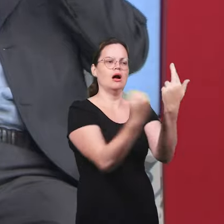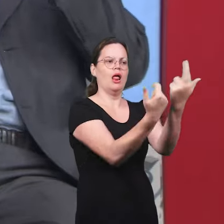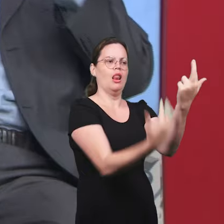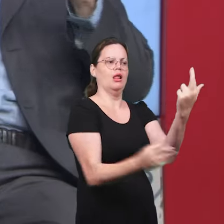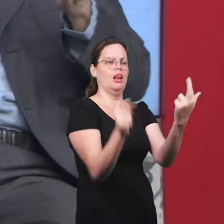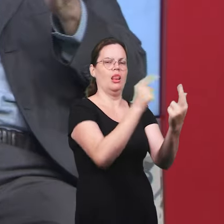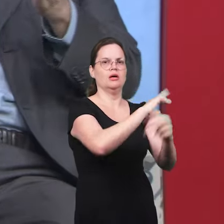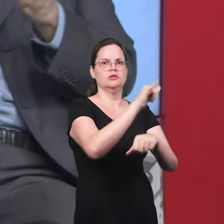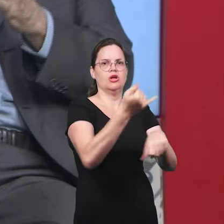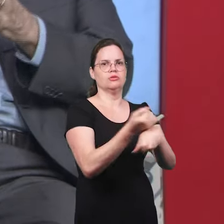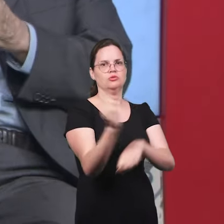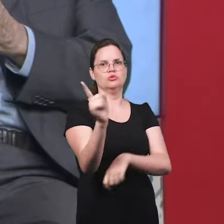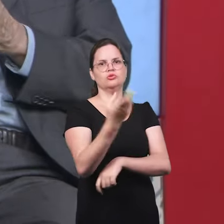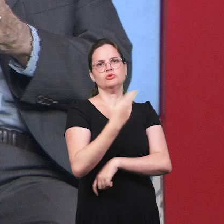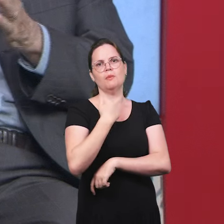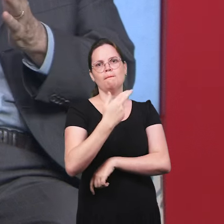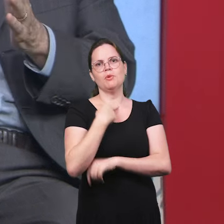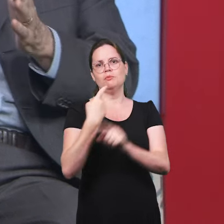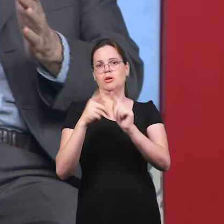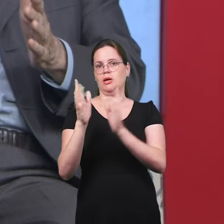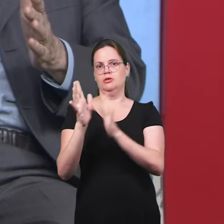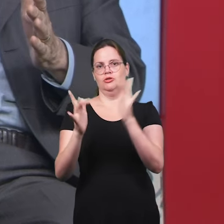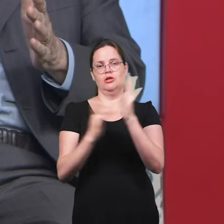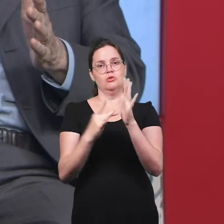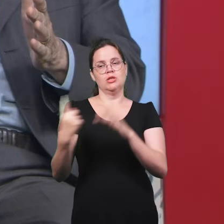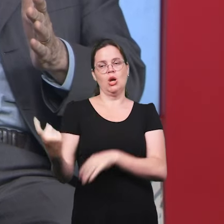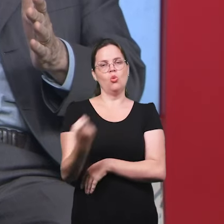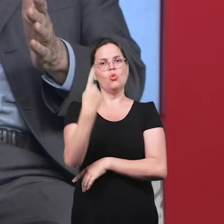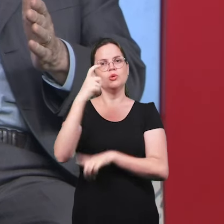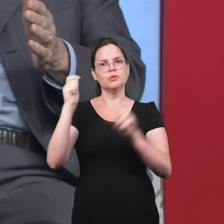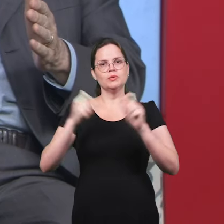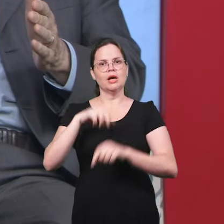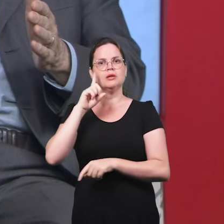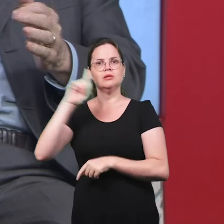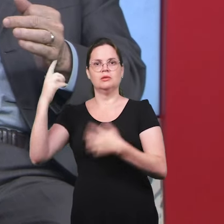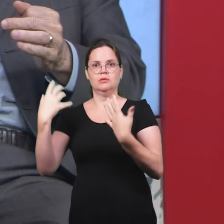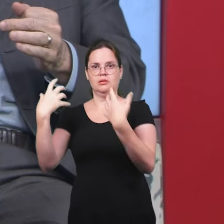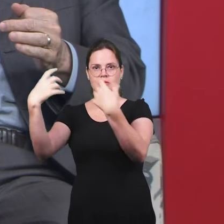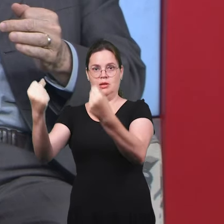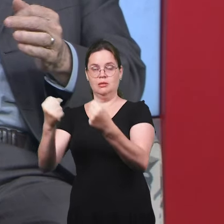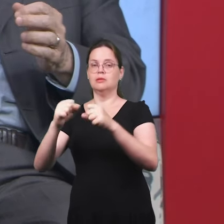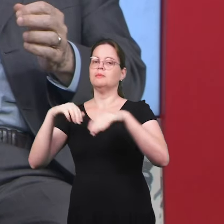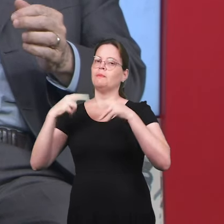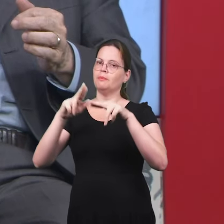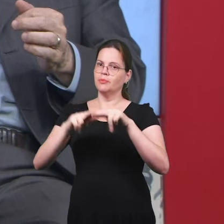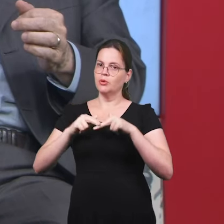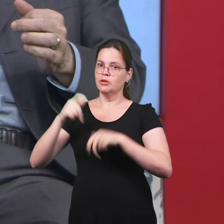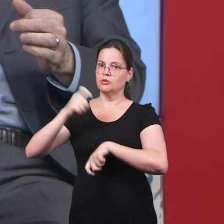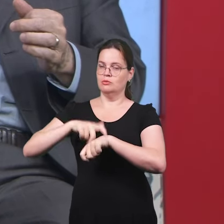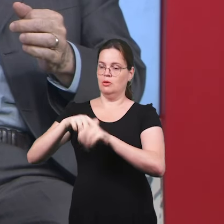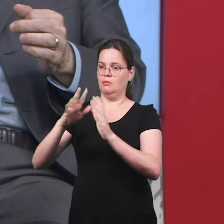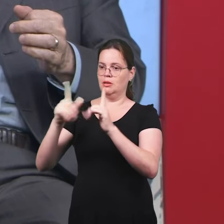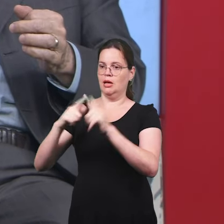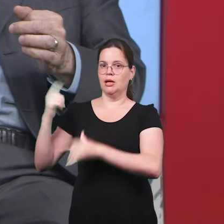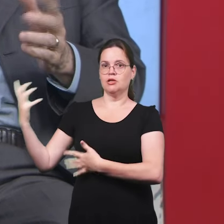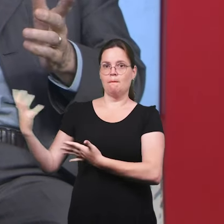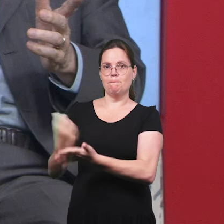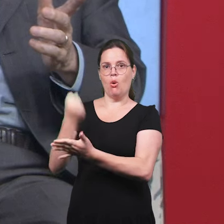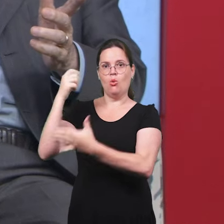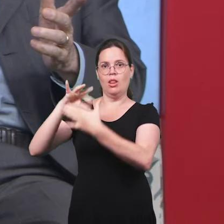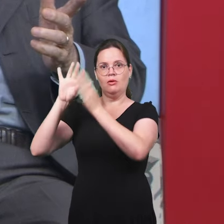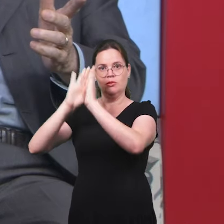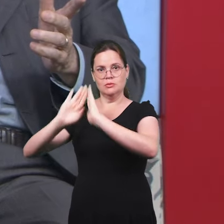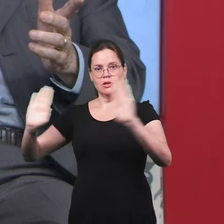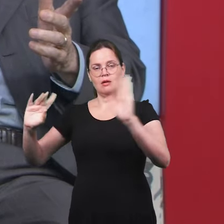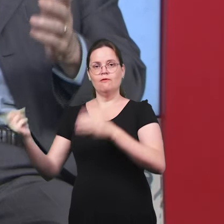for arrebatada, então volta a última parte do Velho Testamento, esses 7 anos reais ou